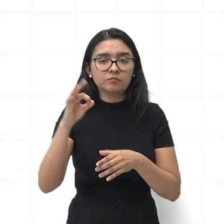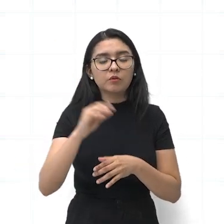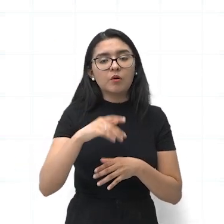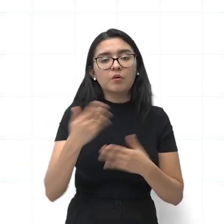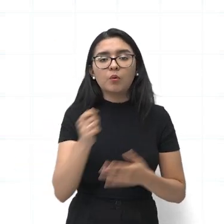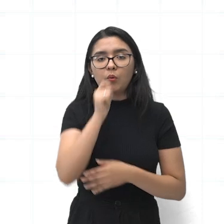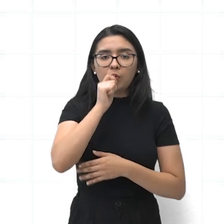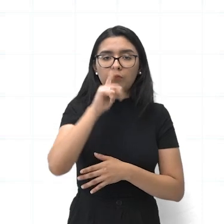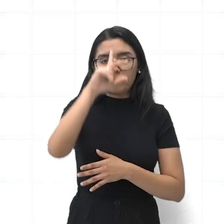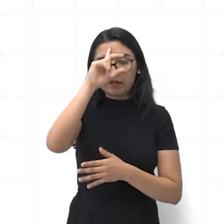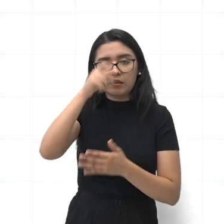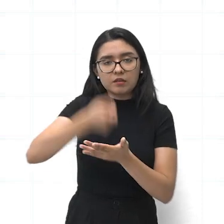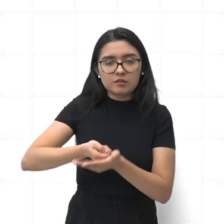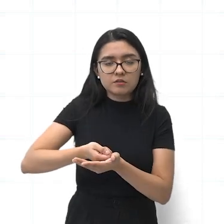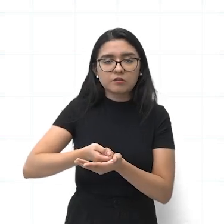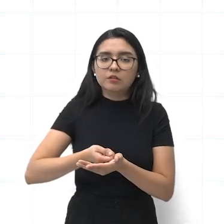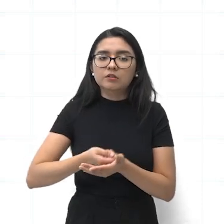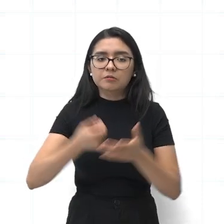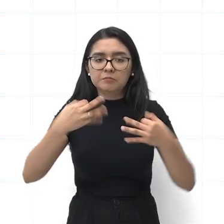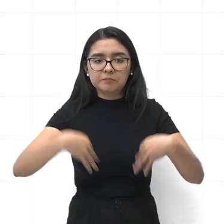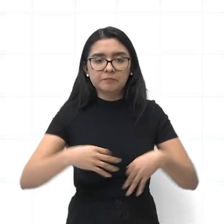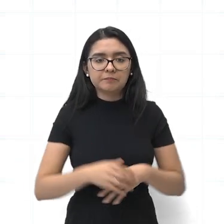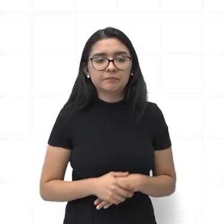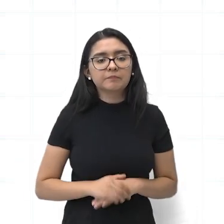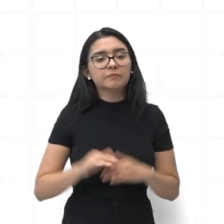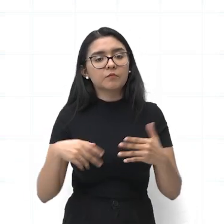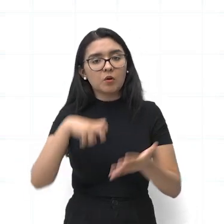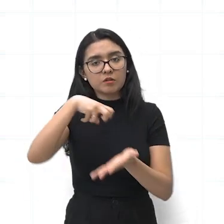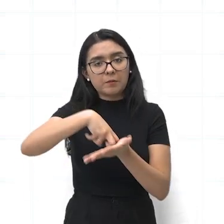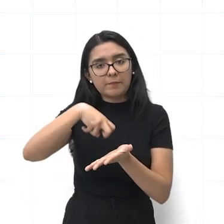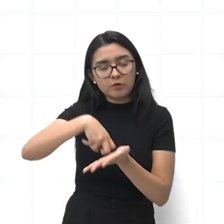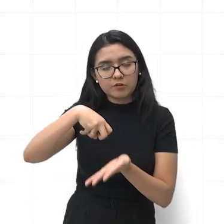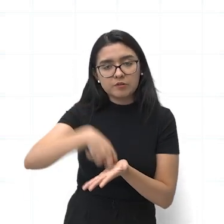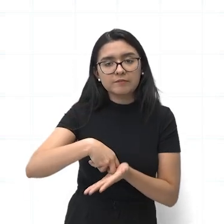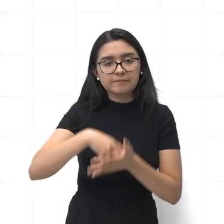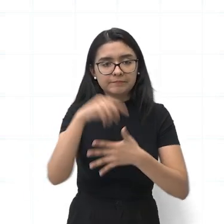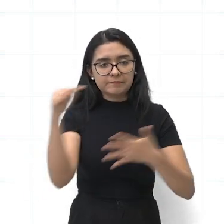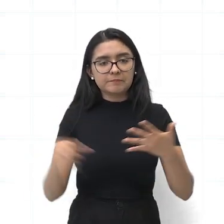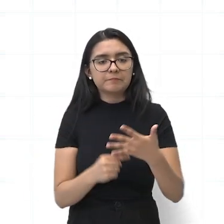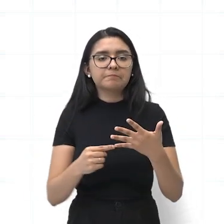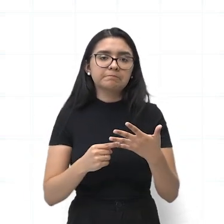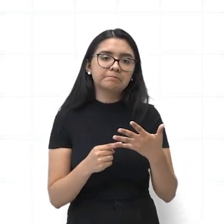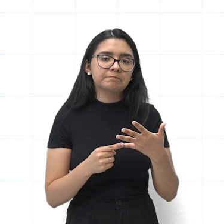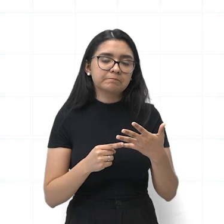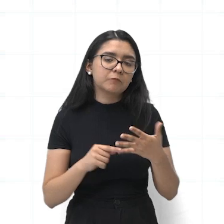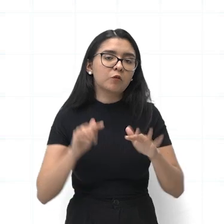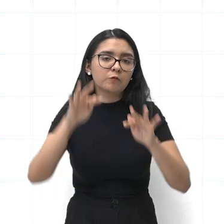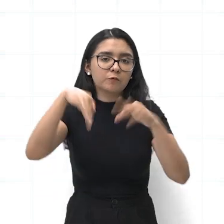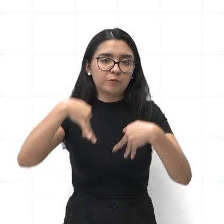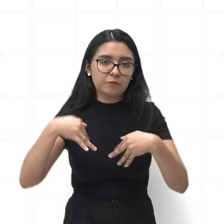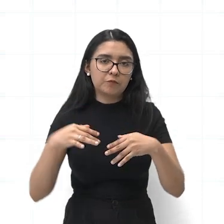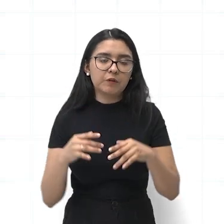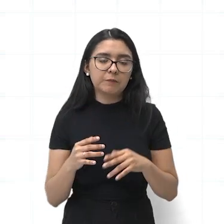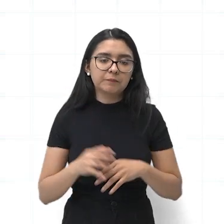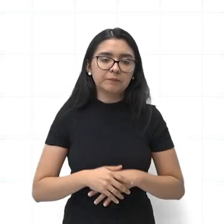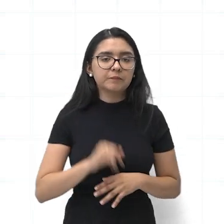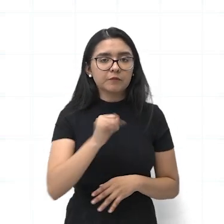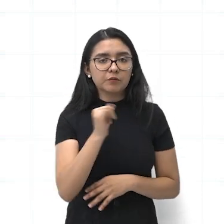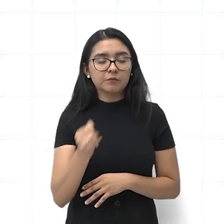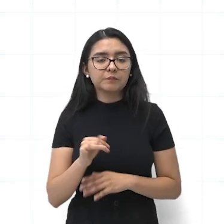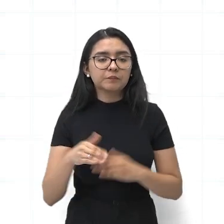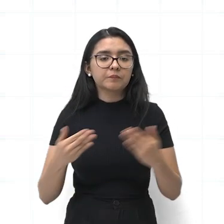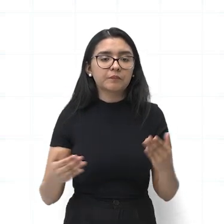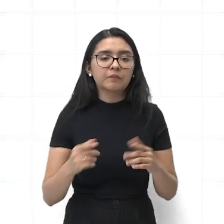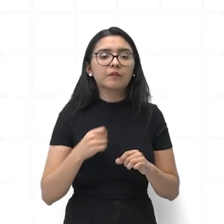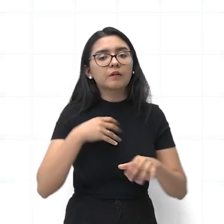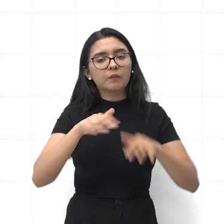dos árbitros, ok? Então, essas são as punições, os elementos que podem levar ao fim da luta. Essa luta ela vai acontecer